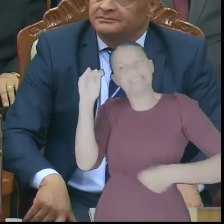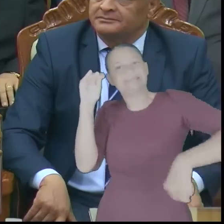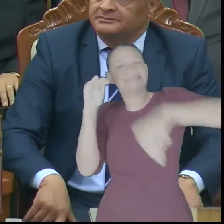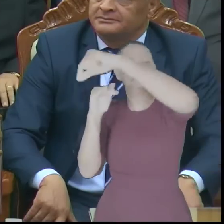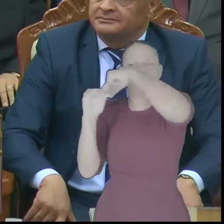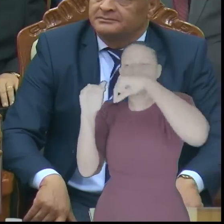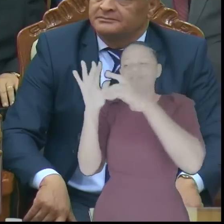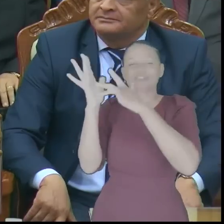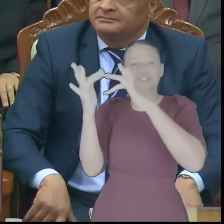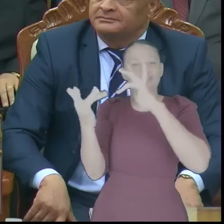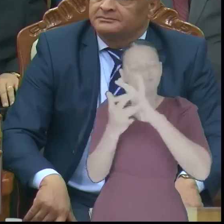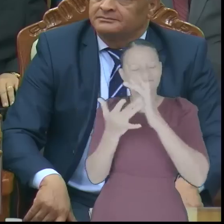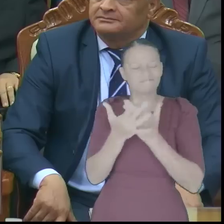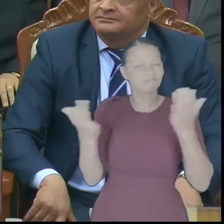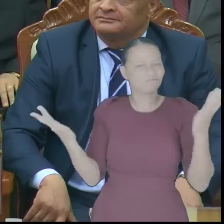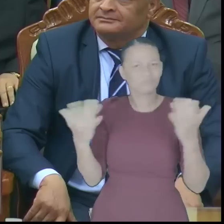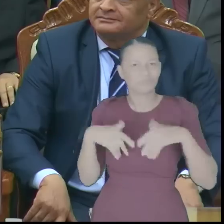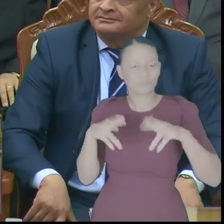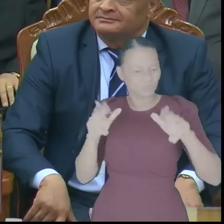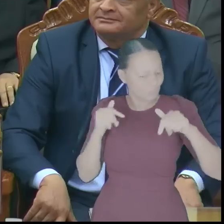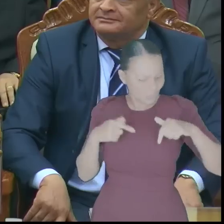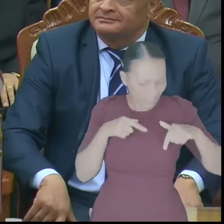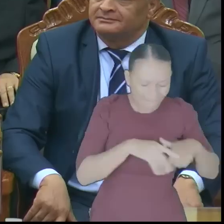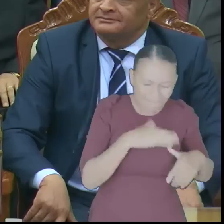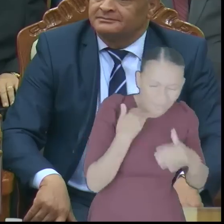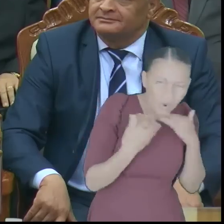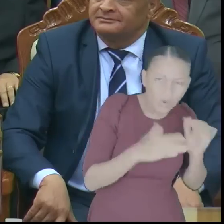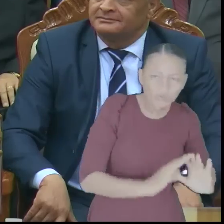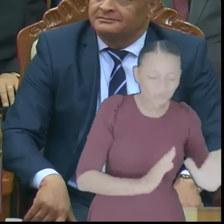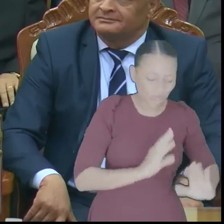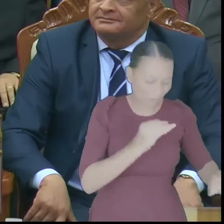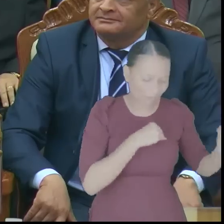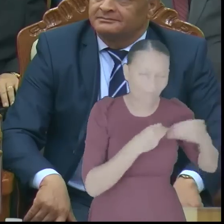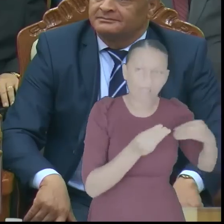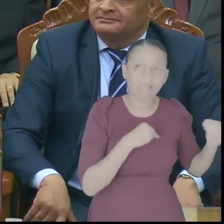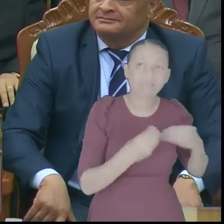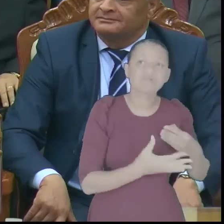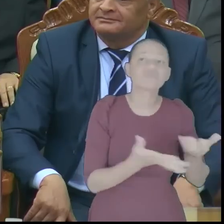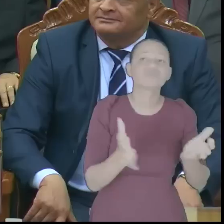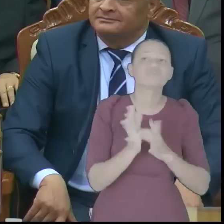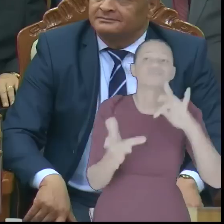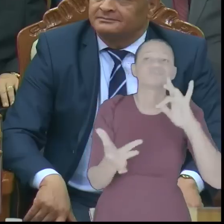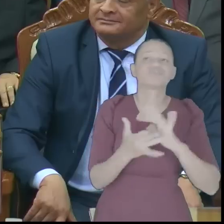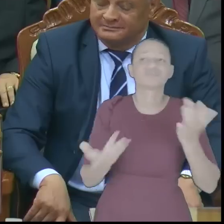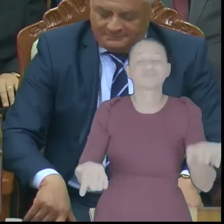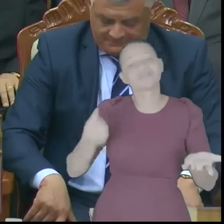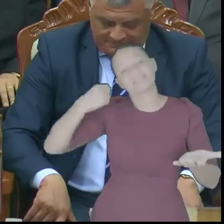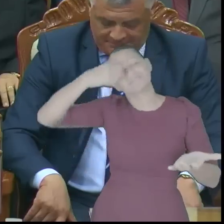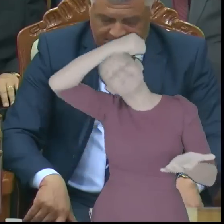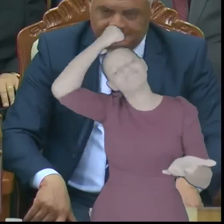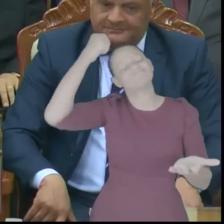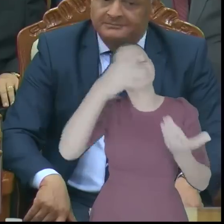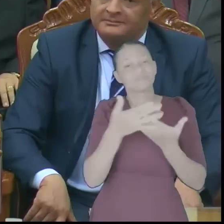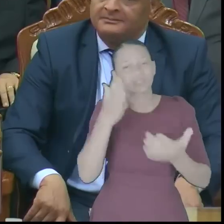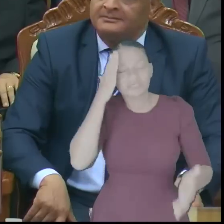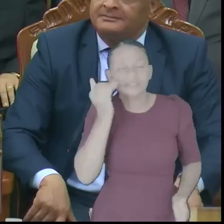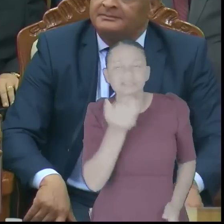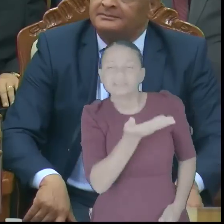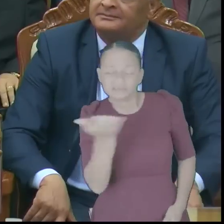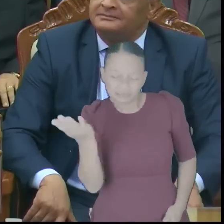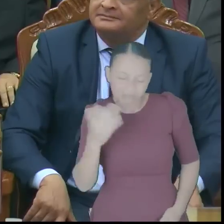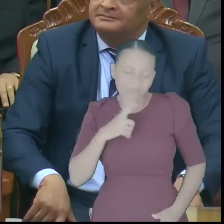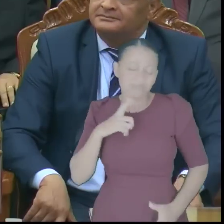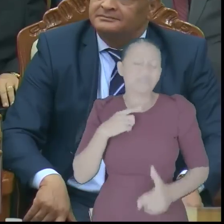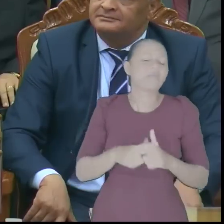Aqui dentro, nunca entrou um santo. Só pecador, ele é santo. Sabe, irmão, a morte tem um problema aqui.